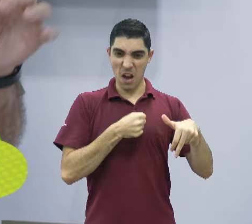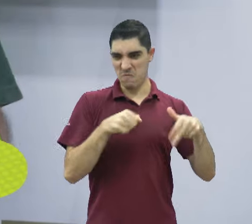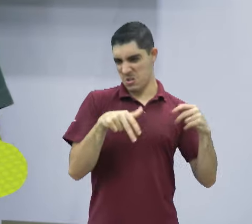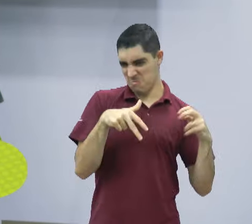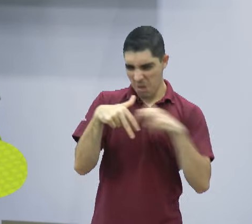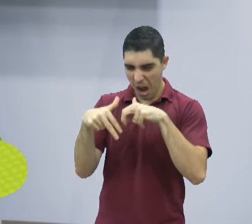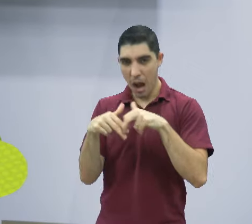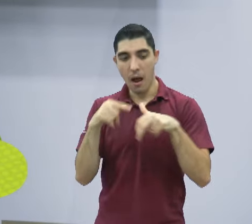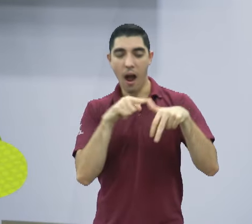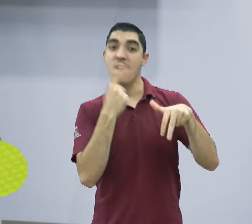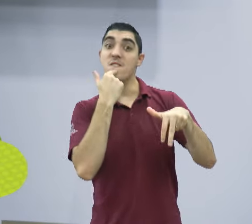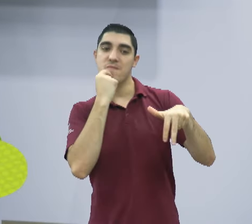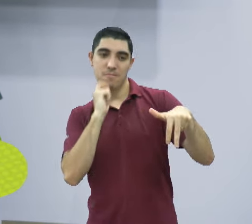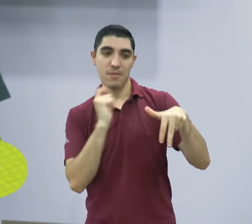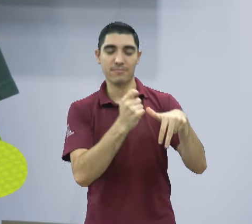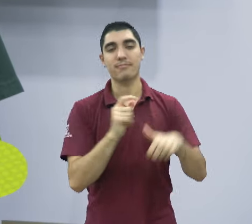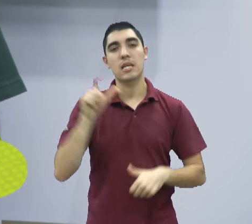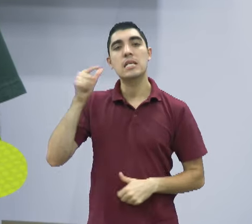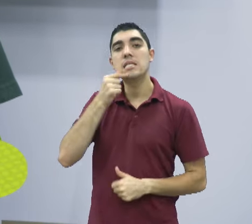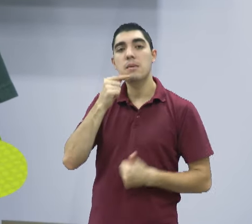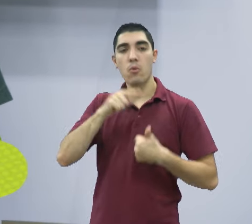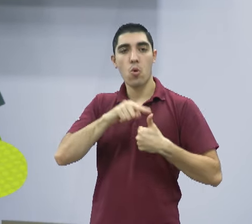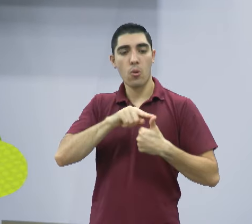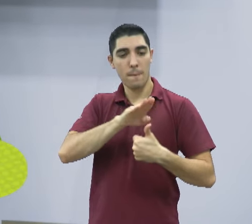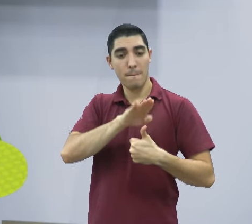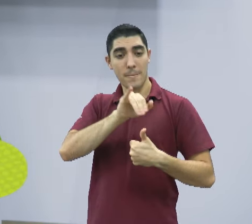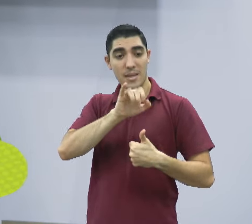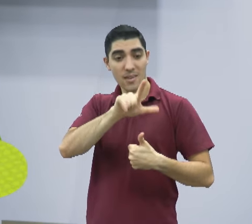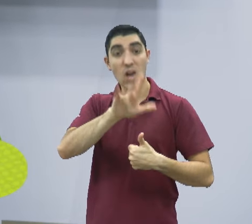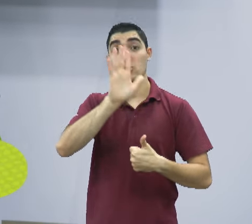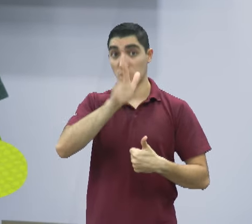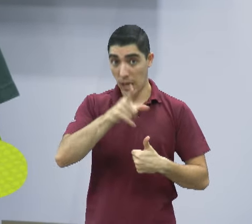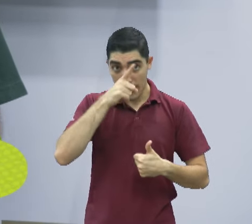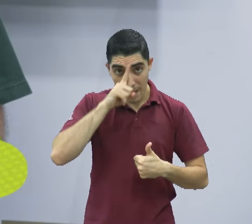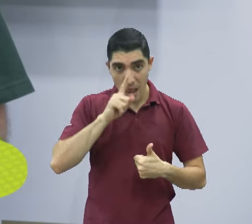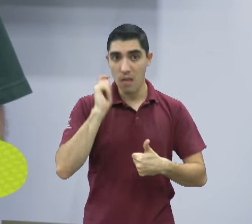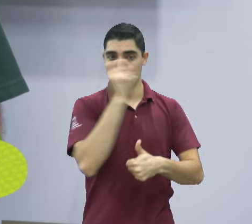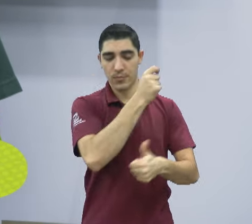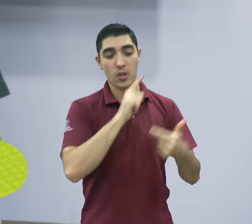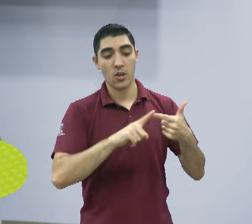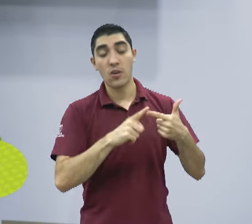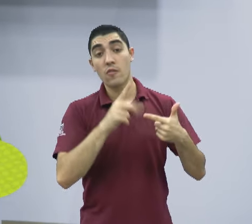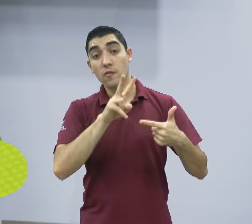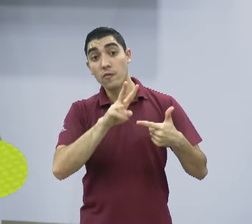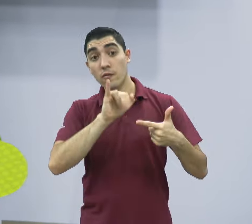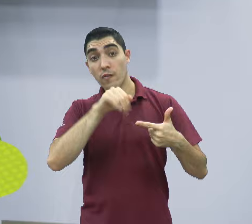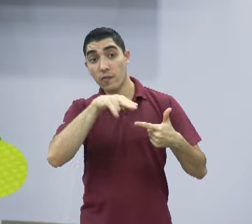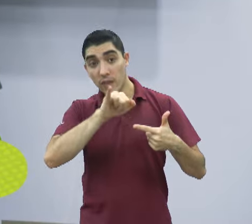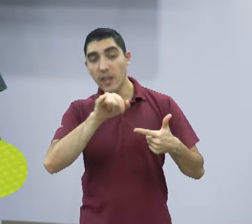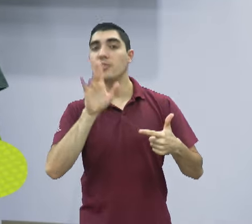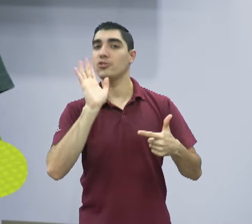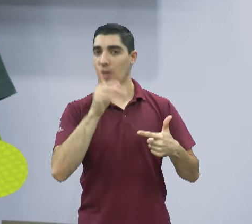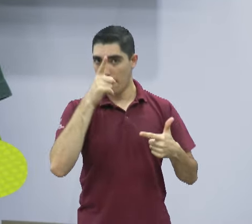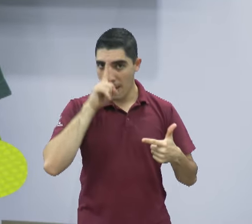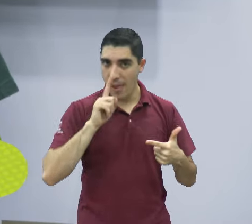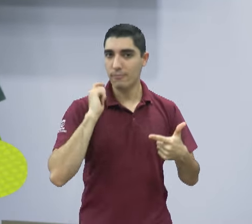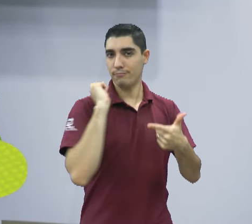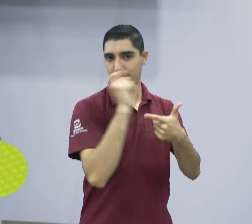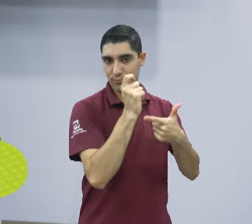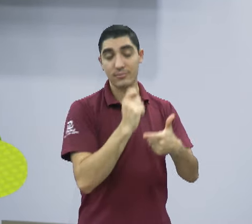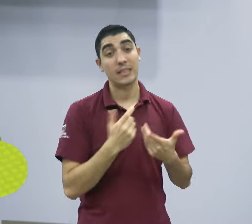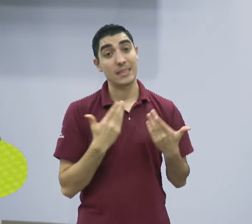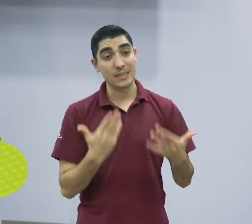que aconteceu, né? O Biel tomou amarelo, acho que era o Vini ali que tomou amarelo também. Então, o que deixa o jogo